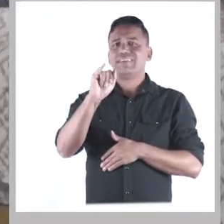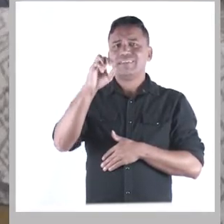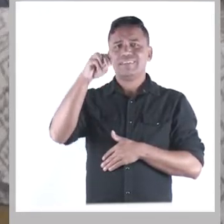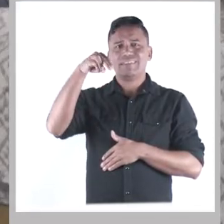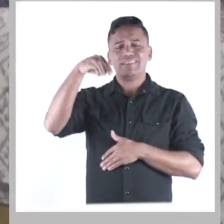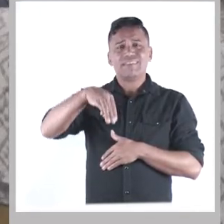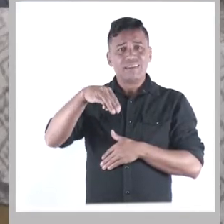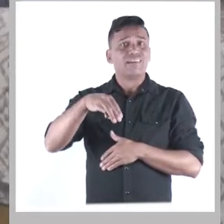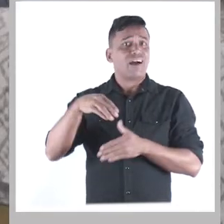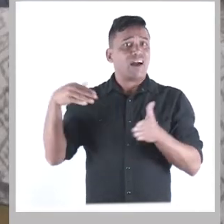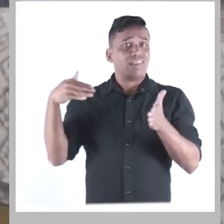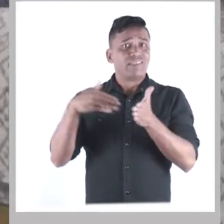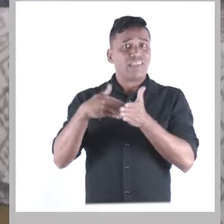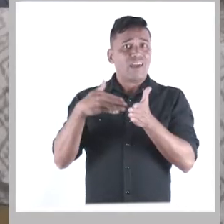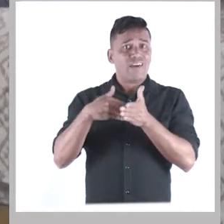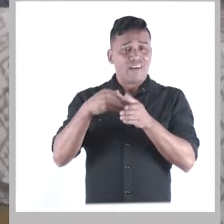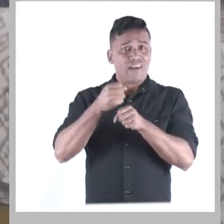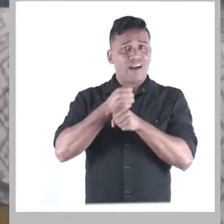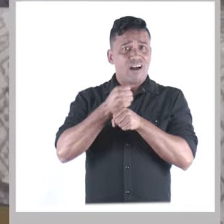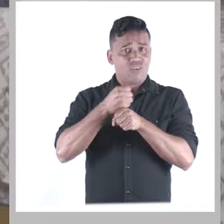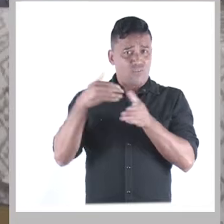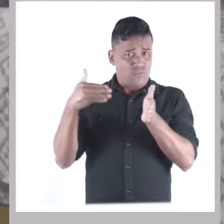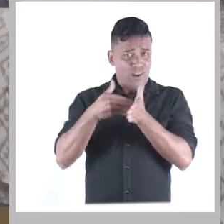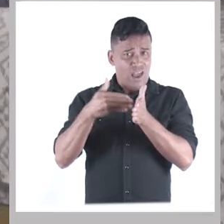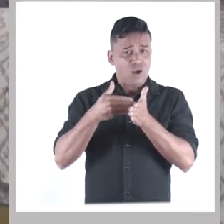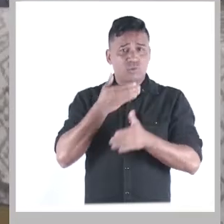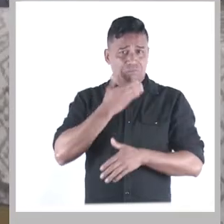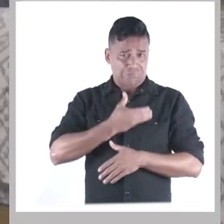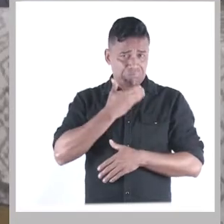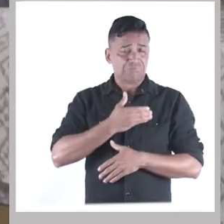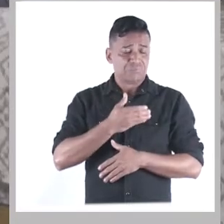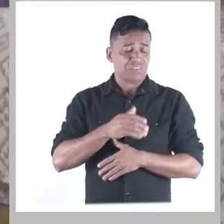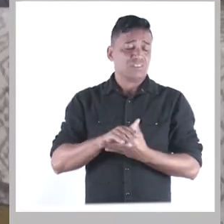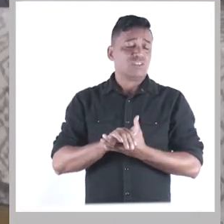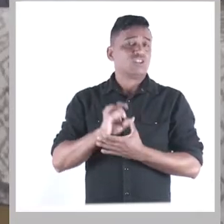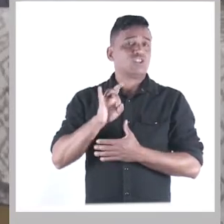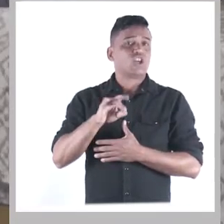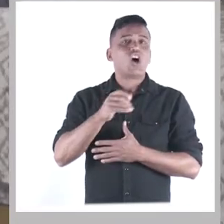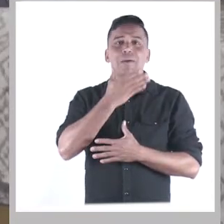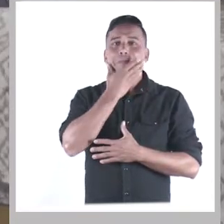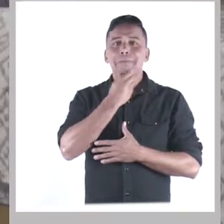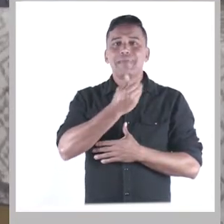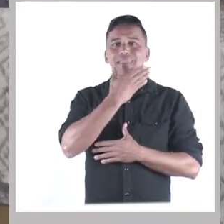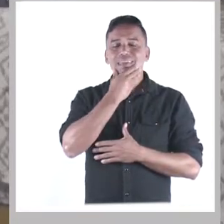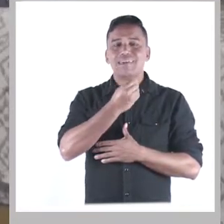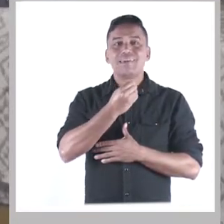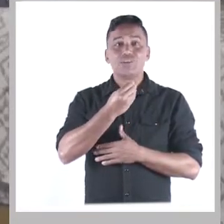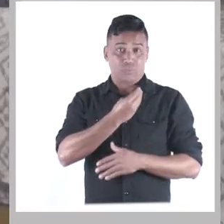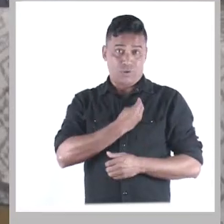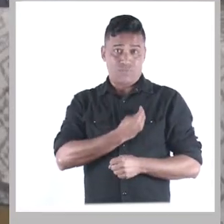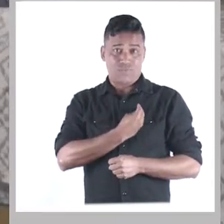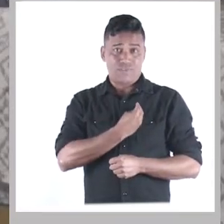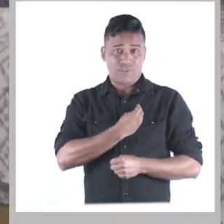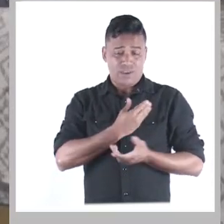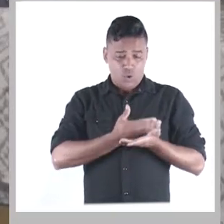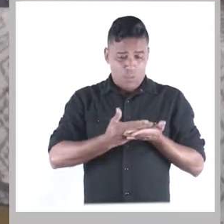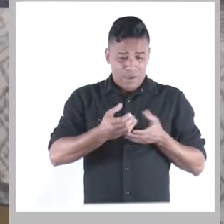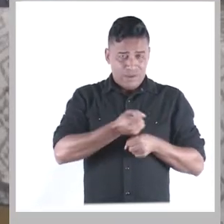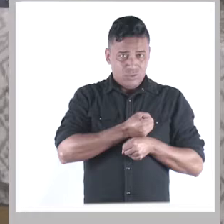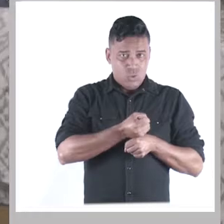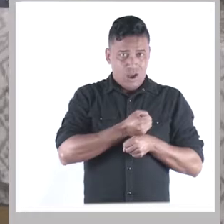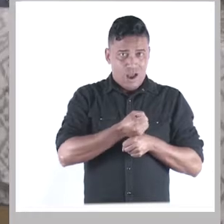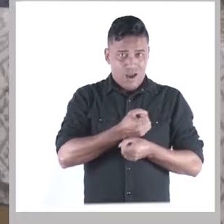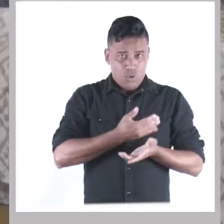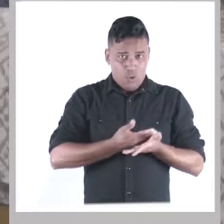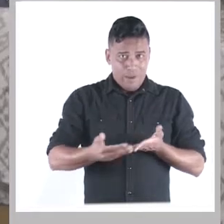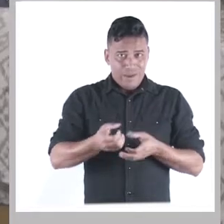eu acredito que até o final do ano vai esse livro só de crônicas sobre o menino, né, porque eu